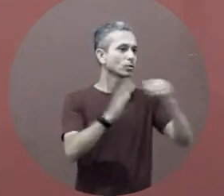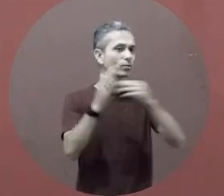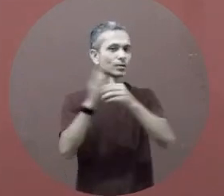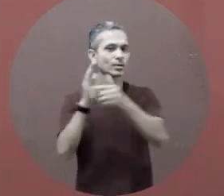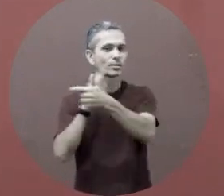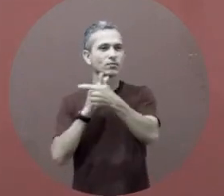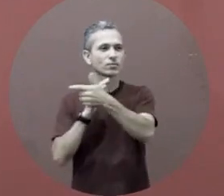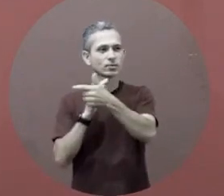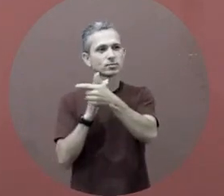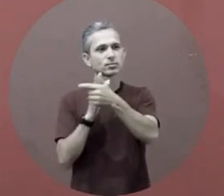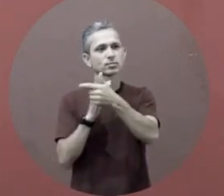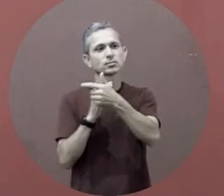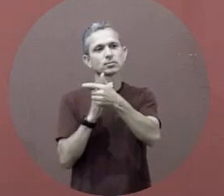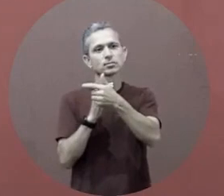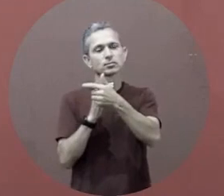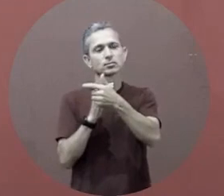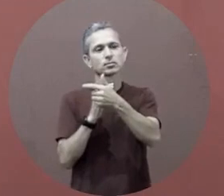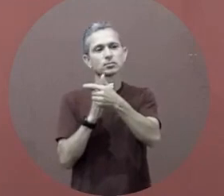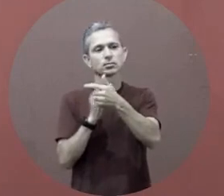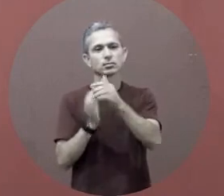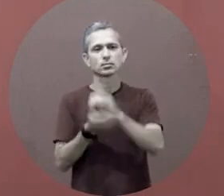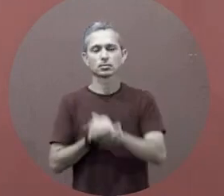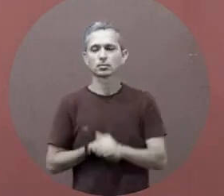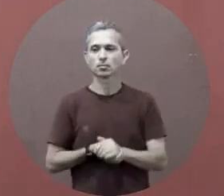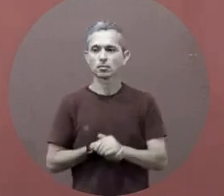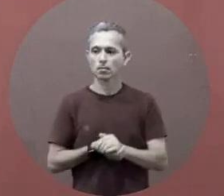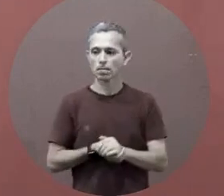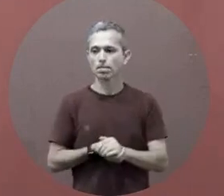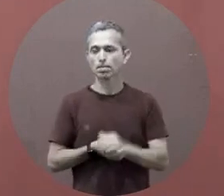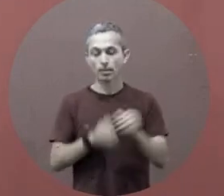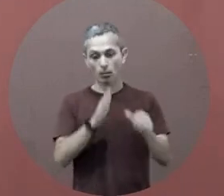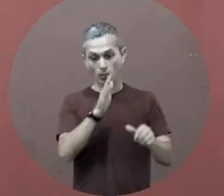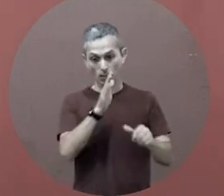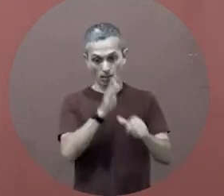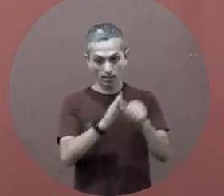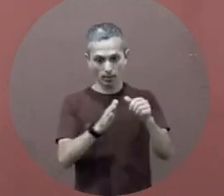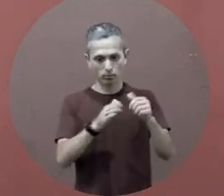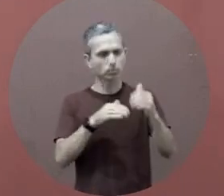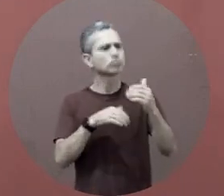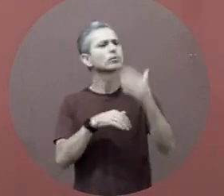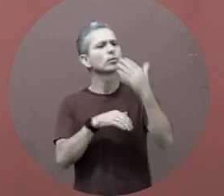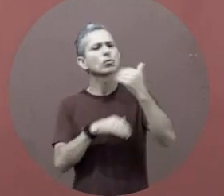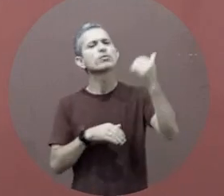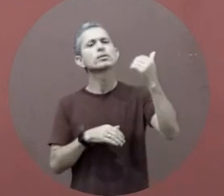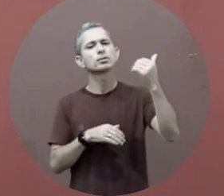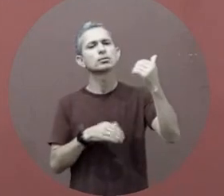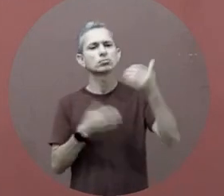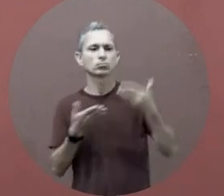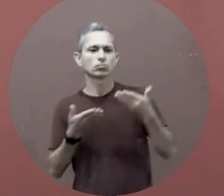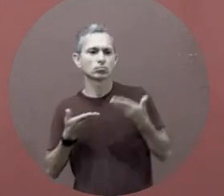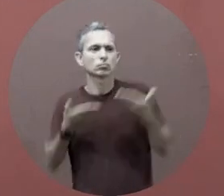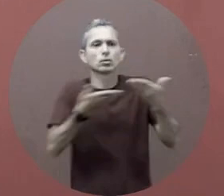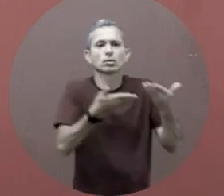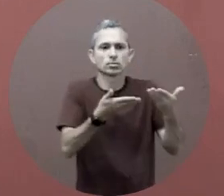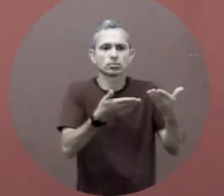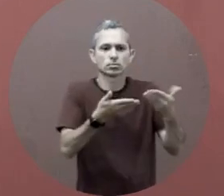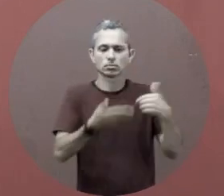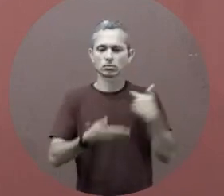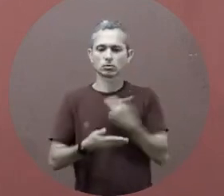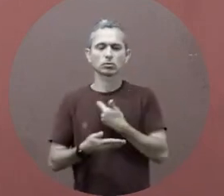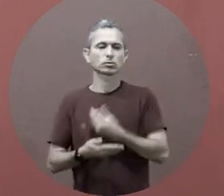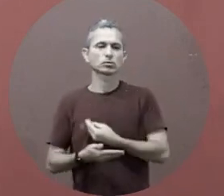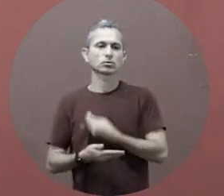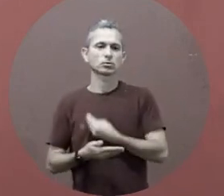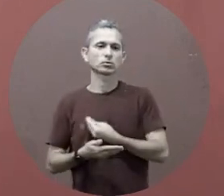22, o primeiro convite que o autor de Hebreus faz à vida comunitária cristã.